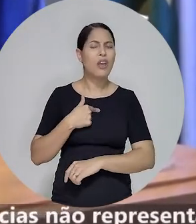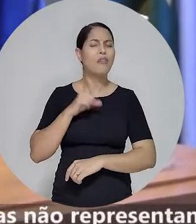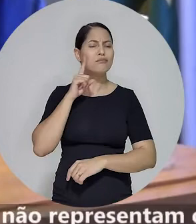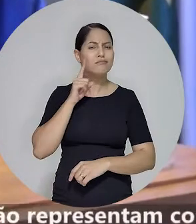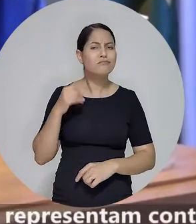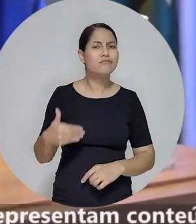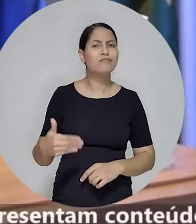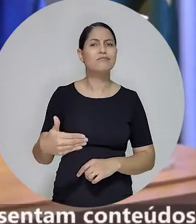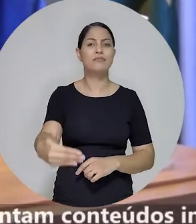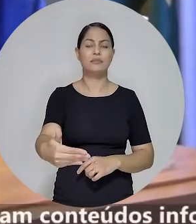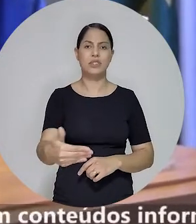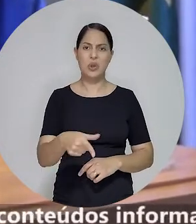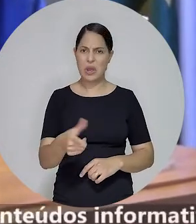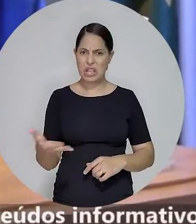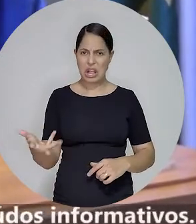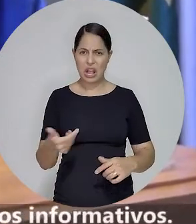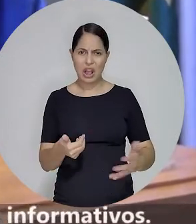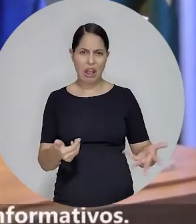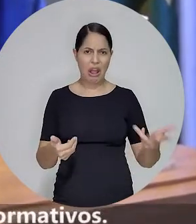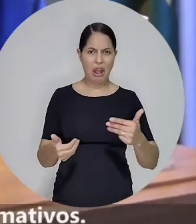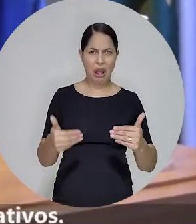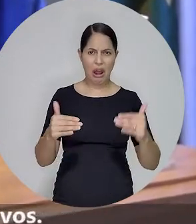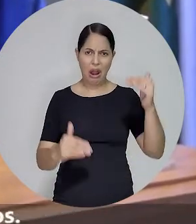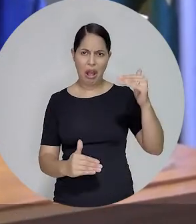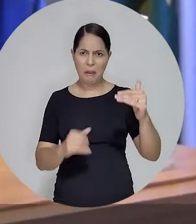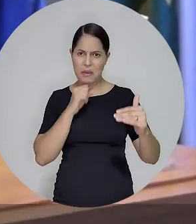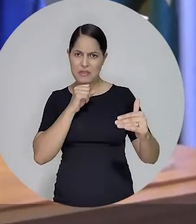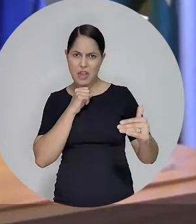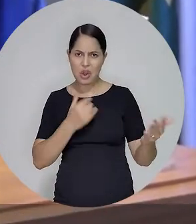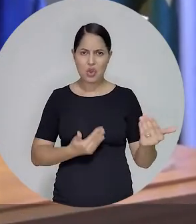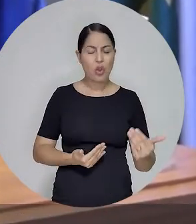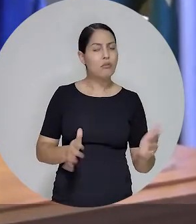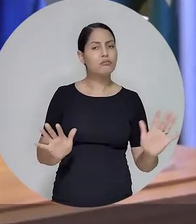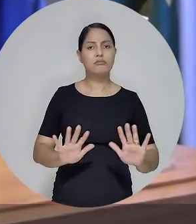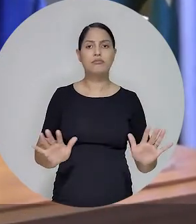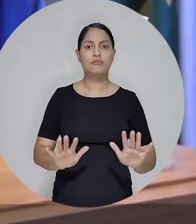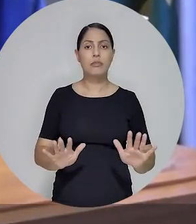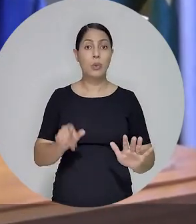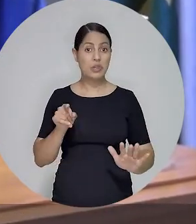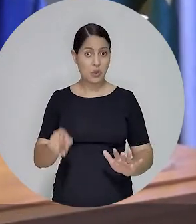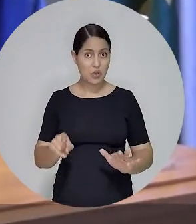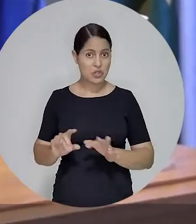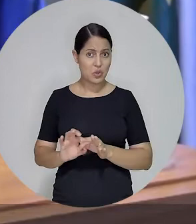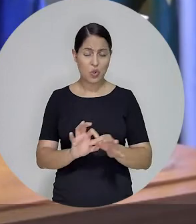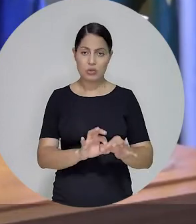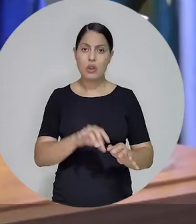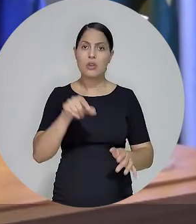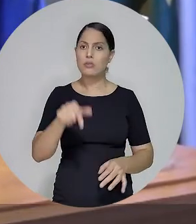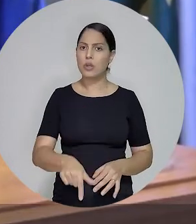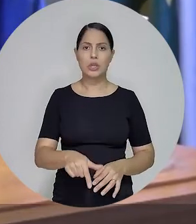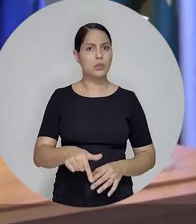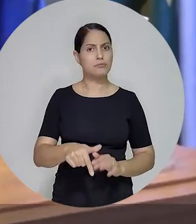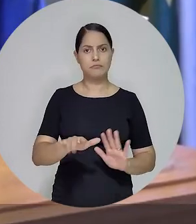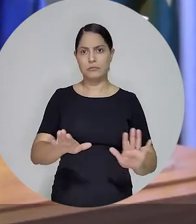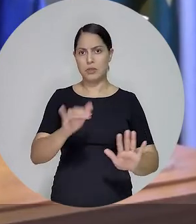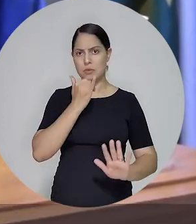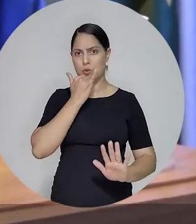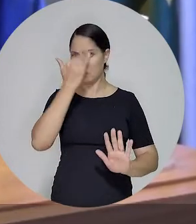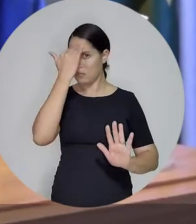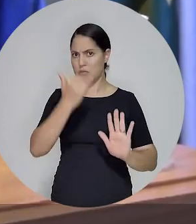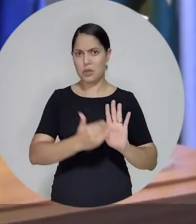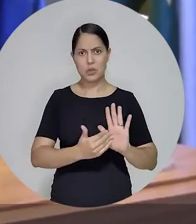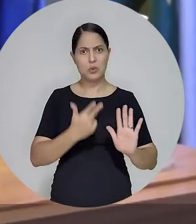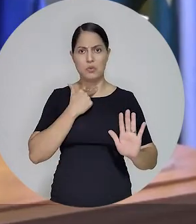do Riacho Fundo, como faço periodicamente. Não há essa distinção de qualidade. Esse é um argumento que não deve